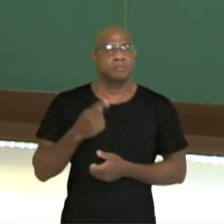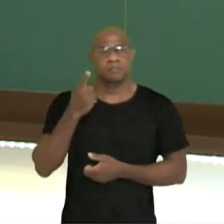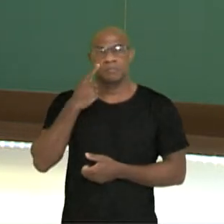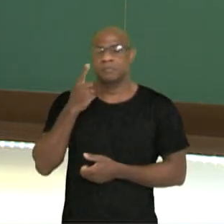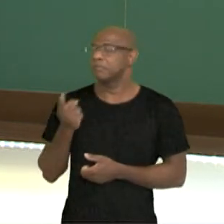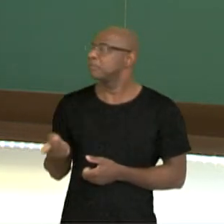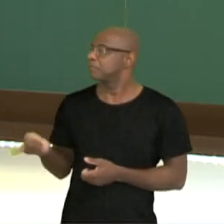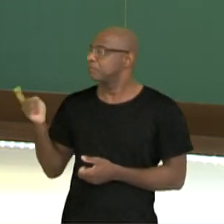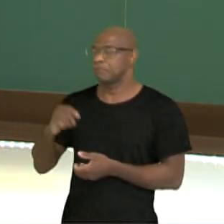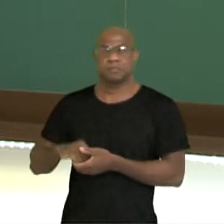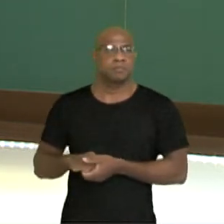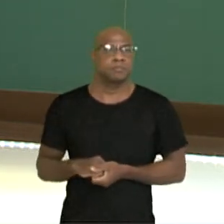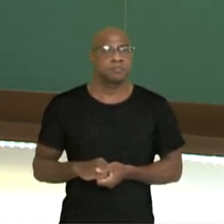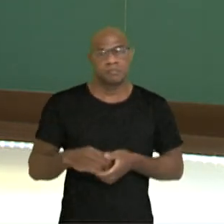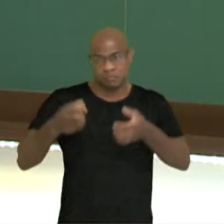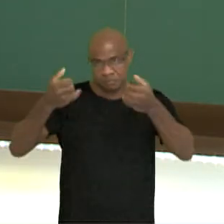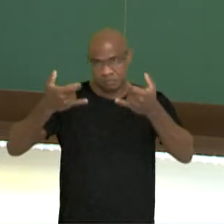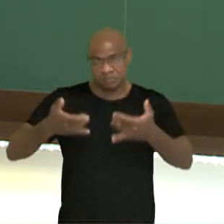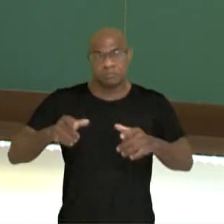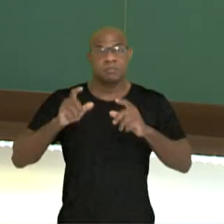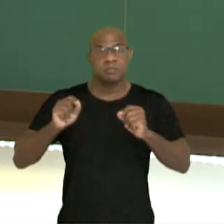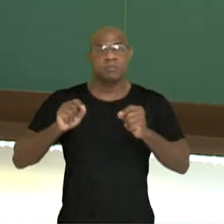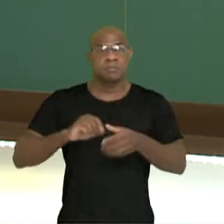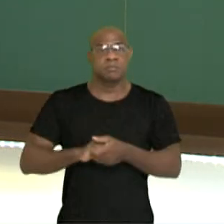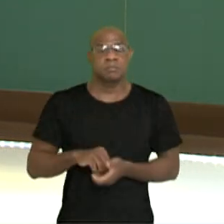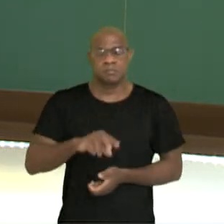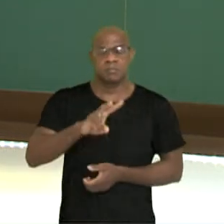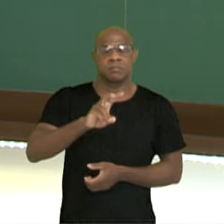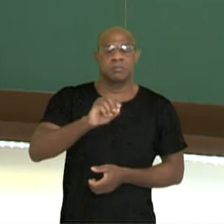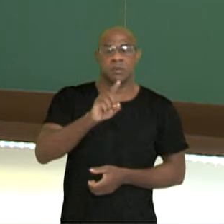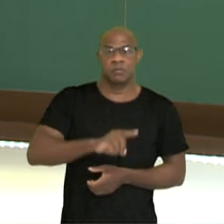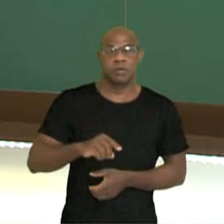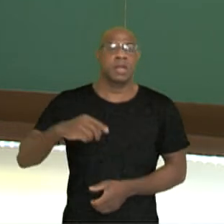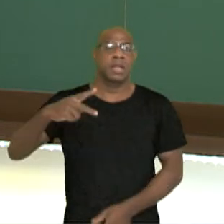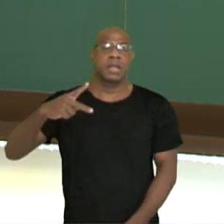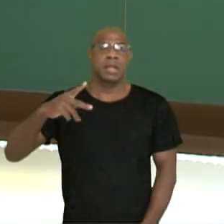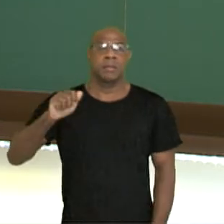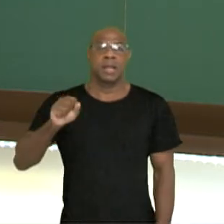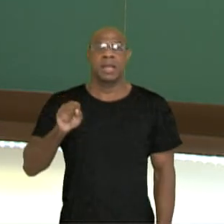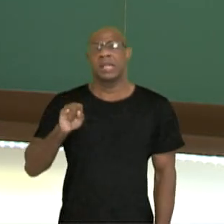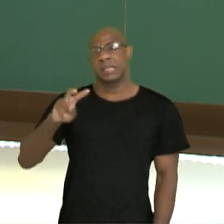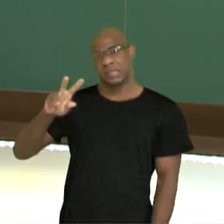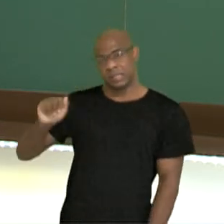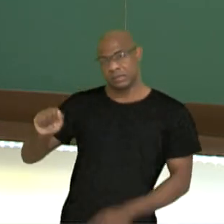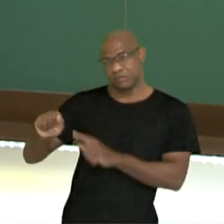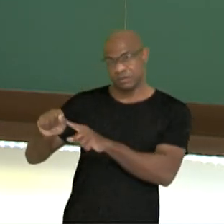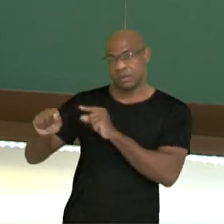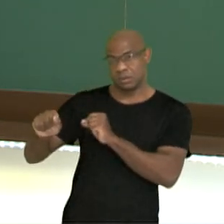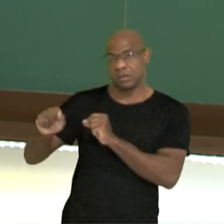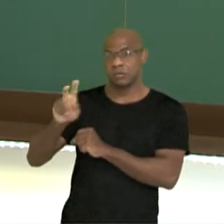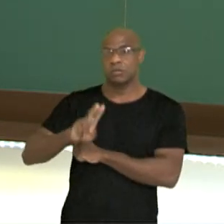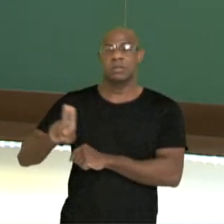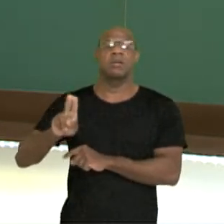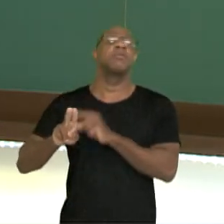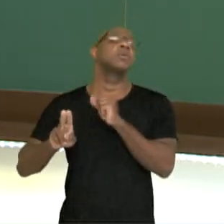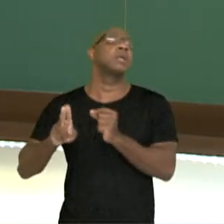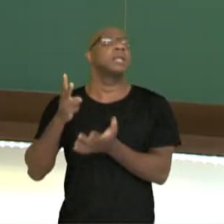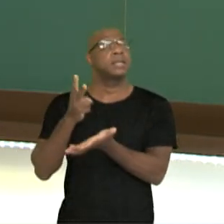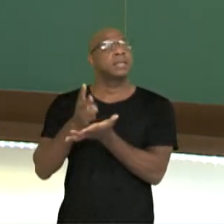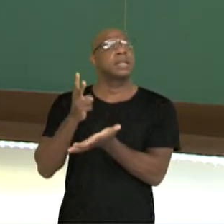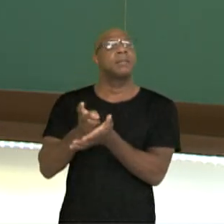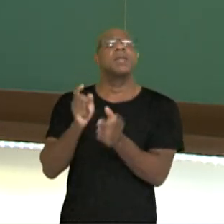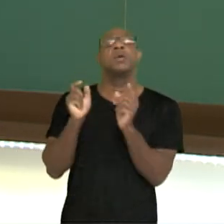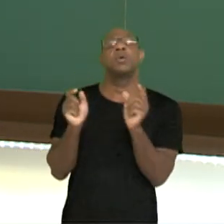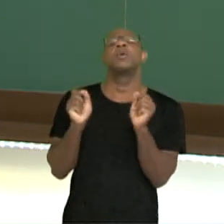só, mais uma vez a gente vai falar da voz passiva nessa aula. Tá? A voz passiva ela é utilizada toda vez,